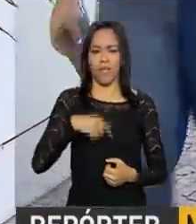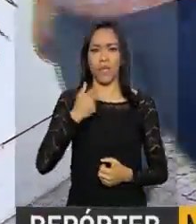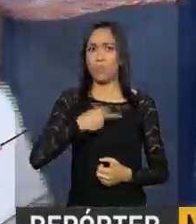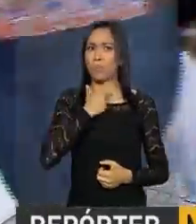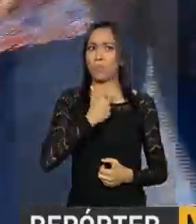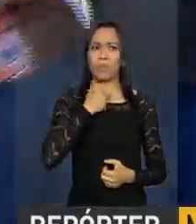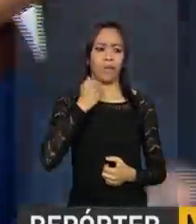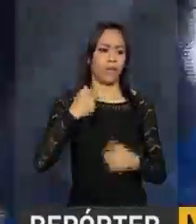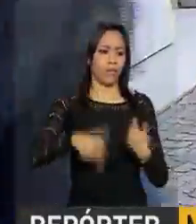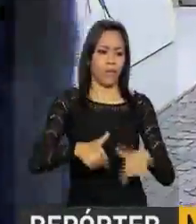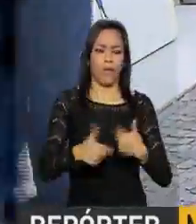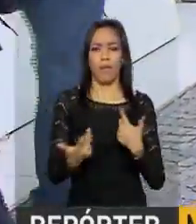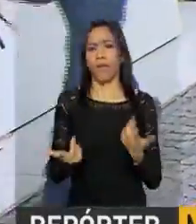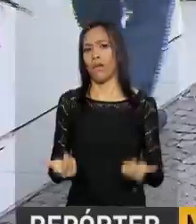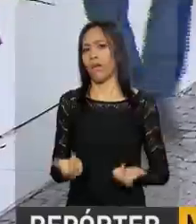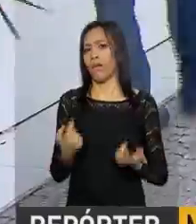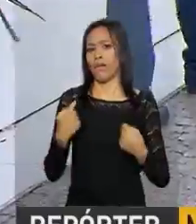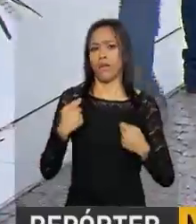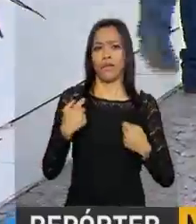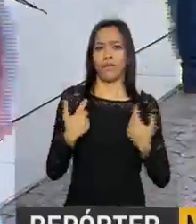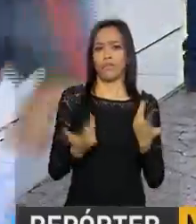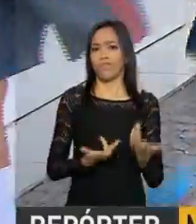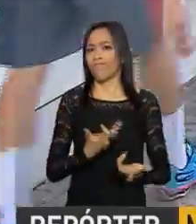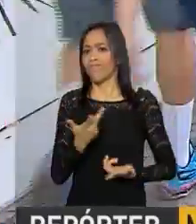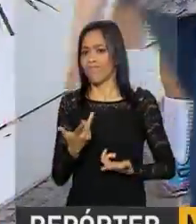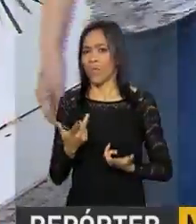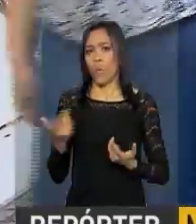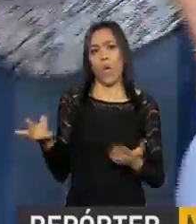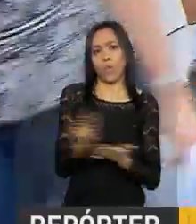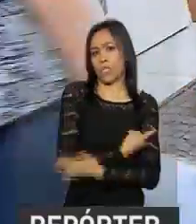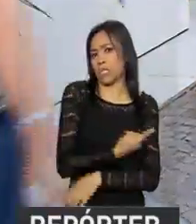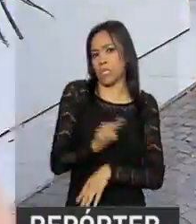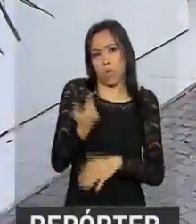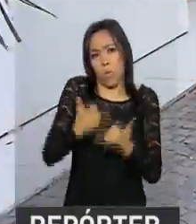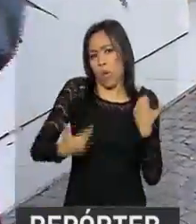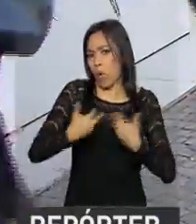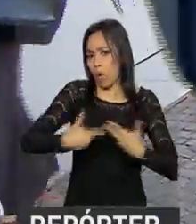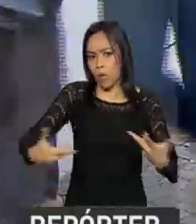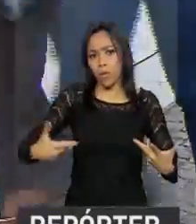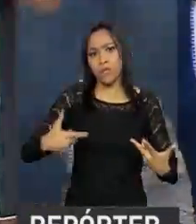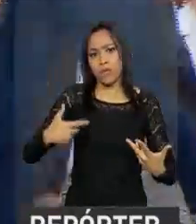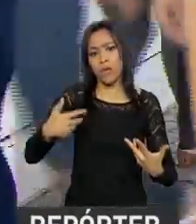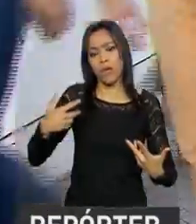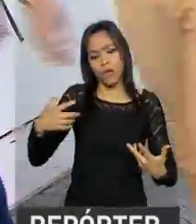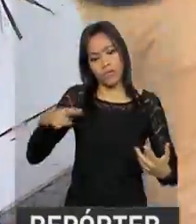trabalhar de jeito nenhum, ou precisar, ter alguma doença, algum problema, aí eu tenho como ficar segura.